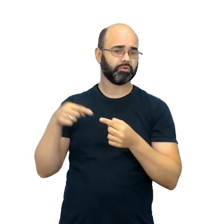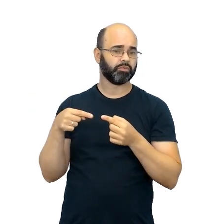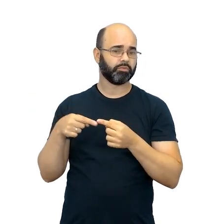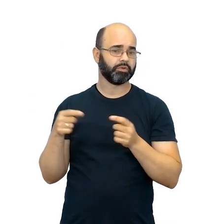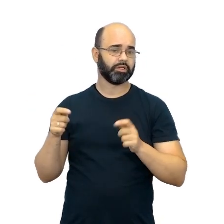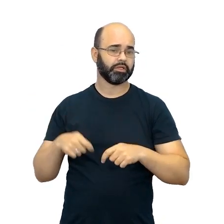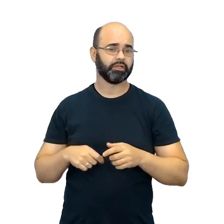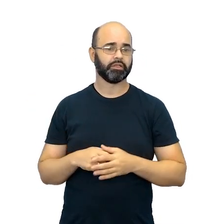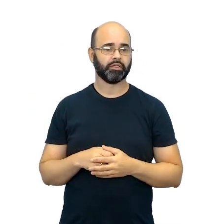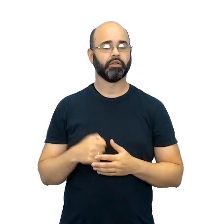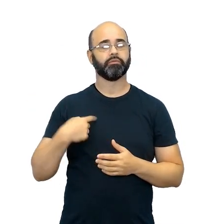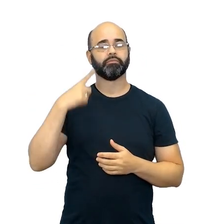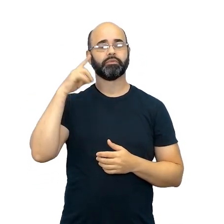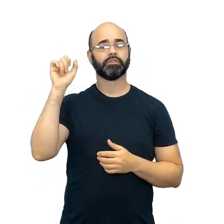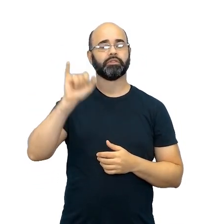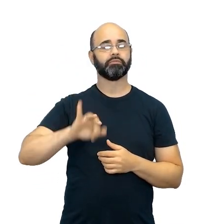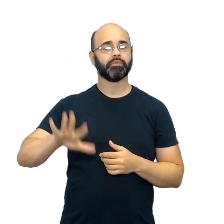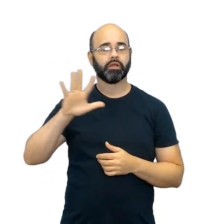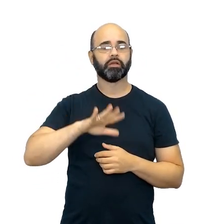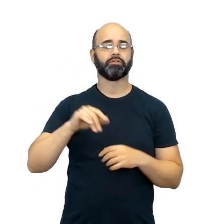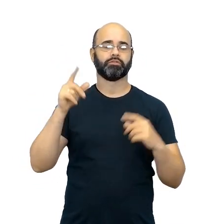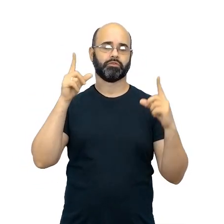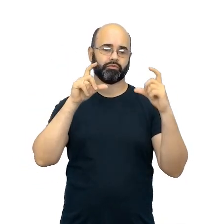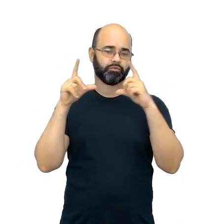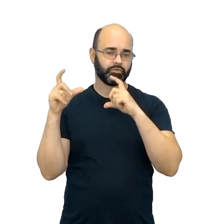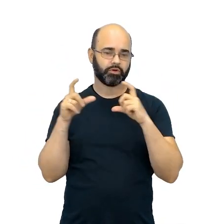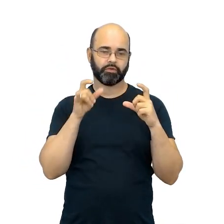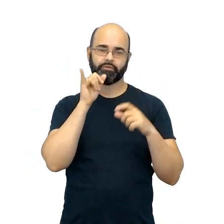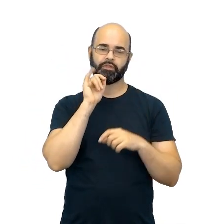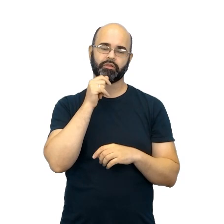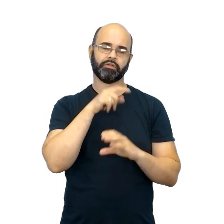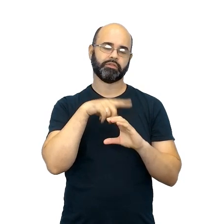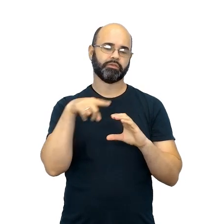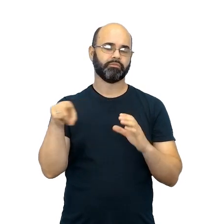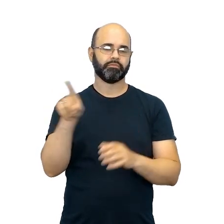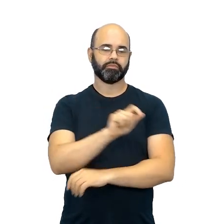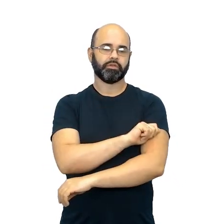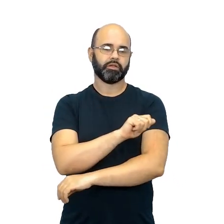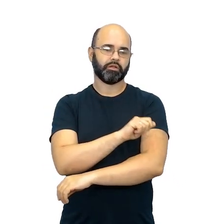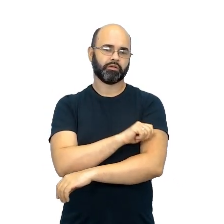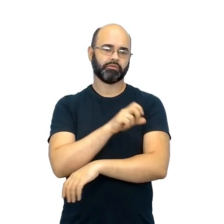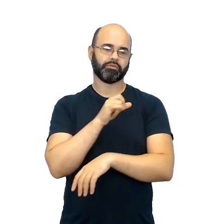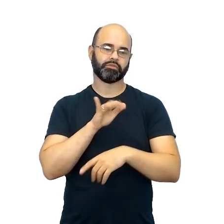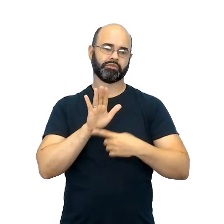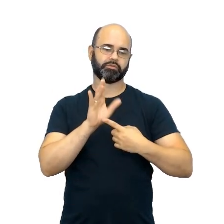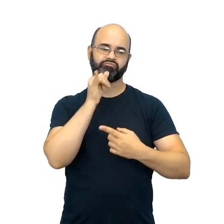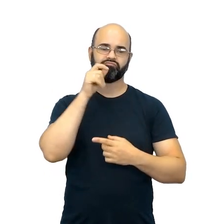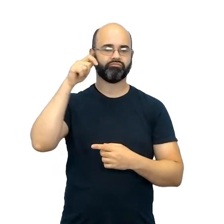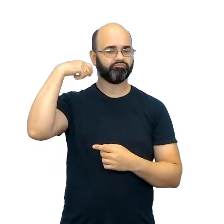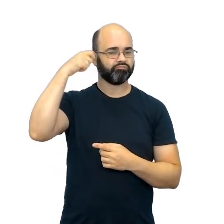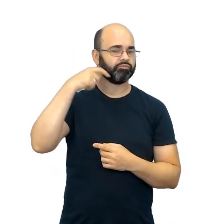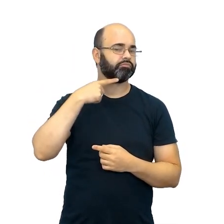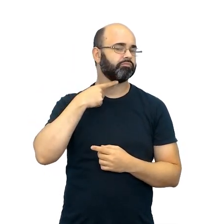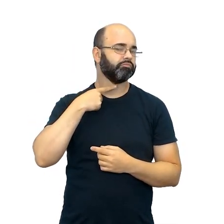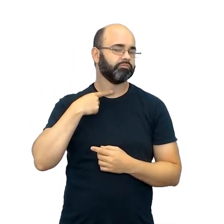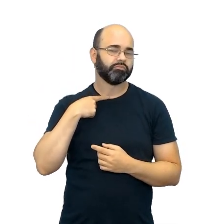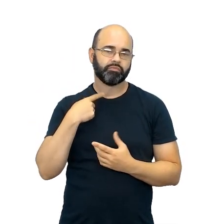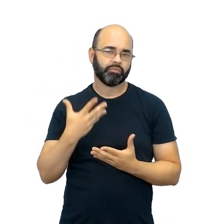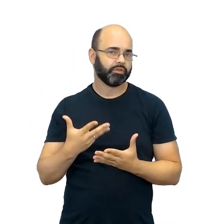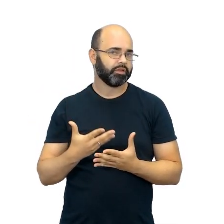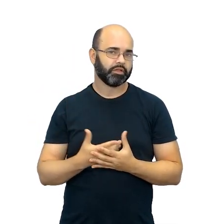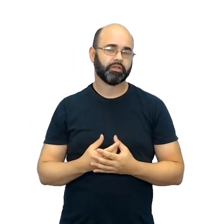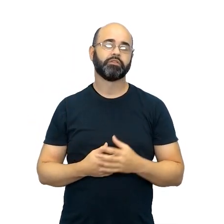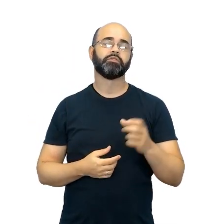apresentação colaborativa, se você já consegue trabalhar isso com alunos, pode ser uma apresentação de vídeo, que os